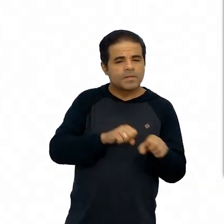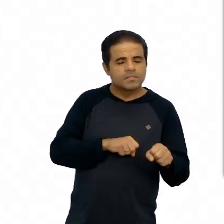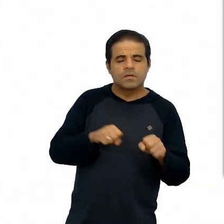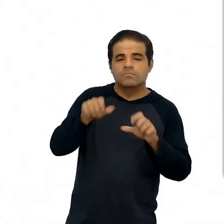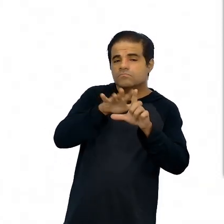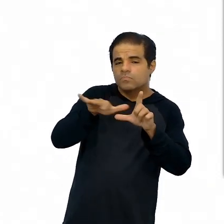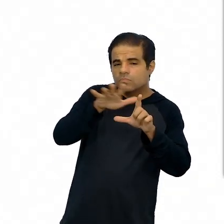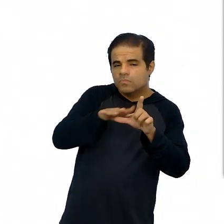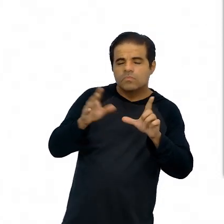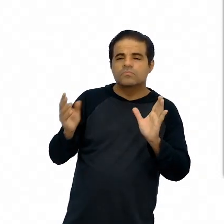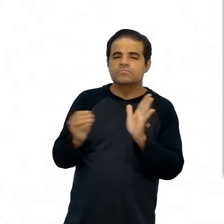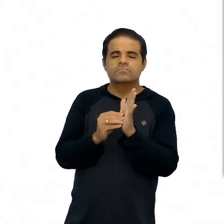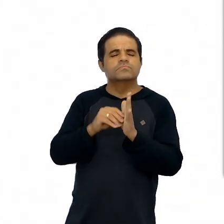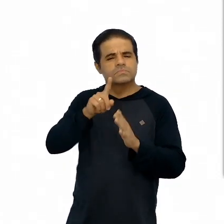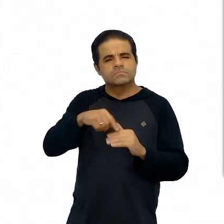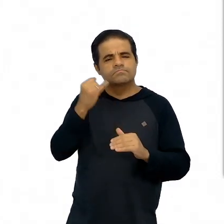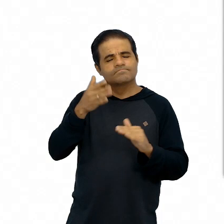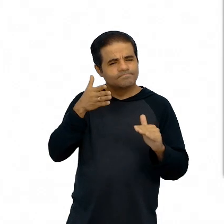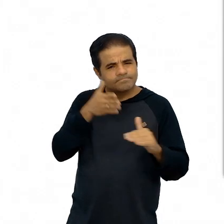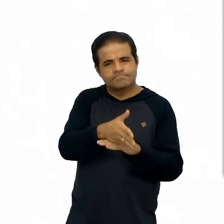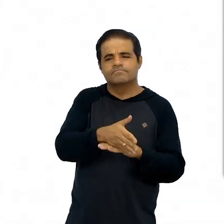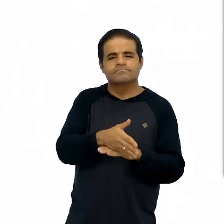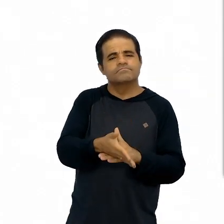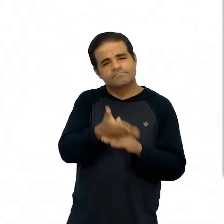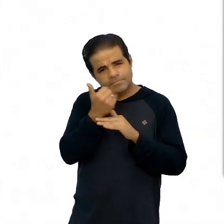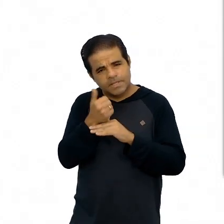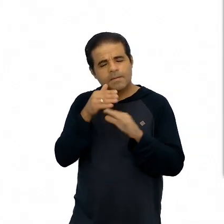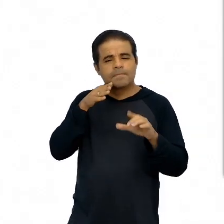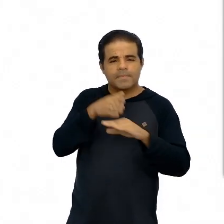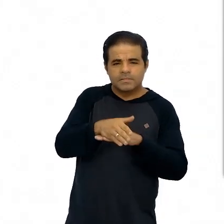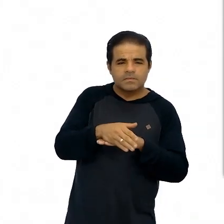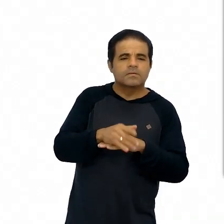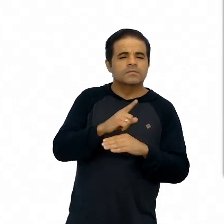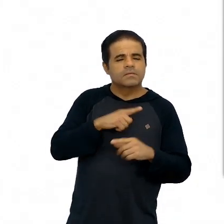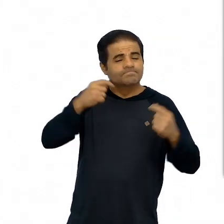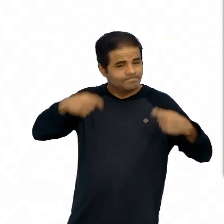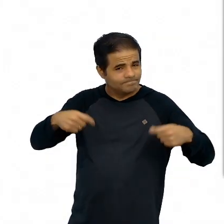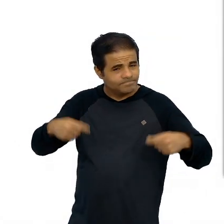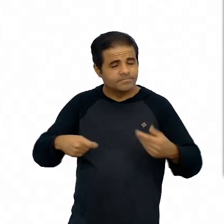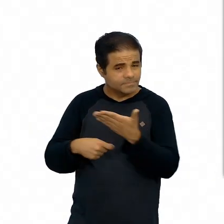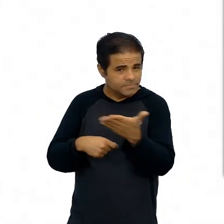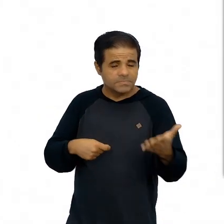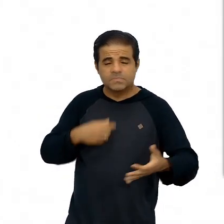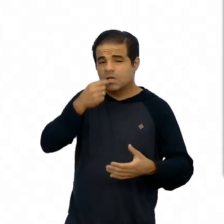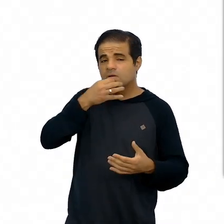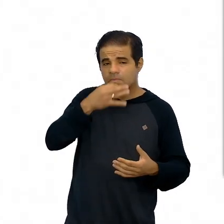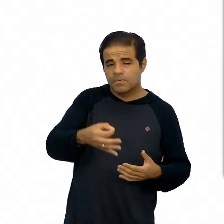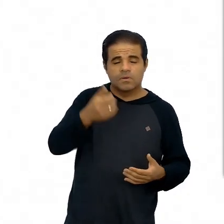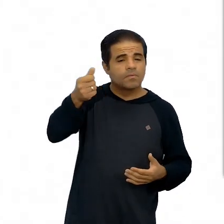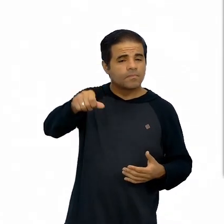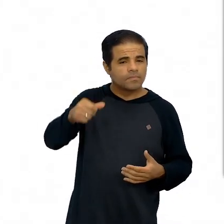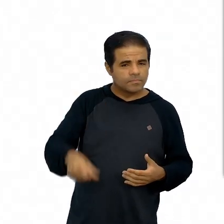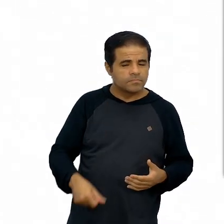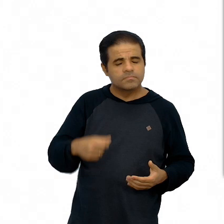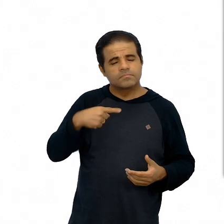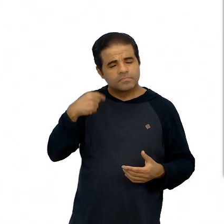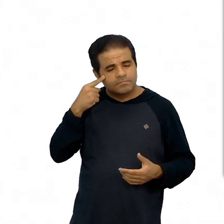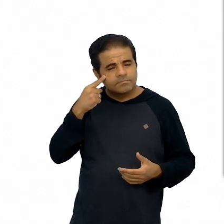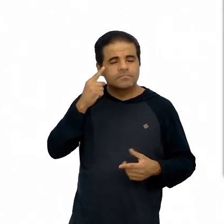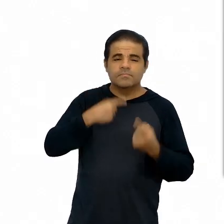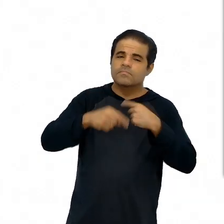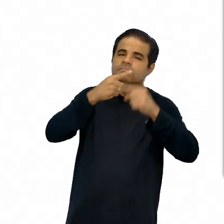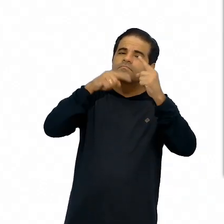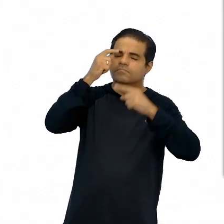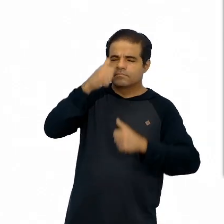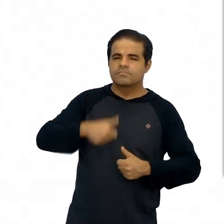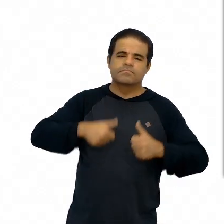Sua participação, né, ela é muito importante, então existe a necessidade de vocês avaliarem para a gente aperfeiçoar